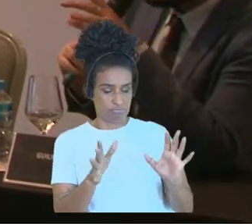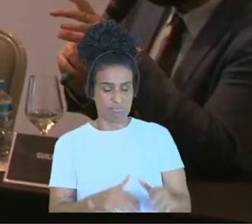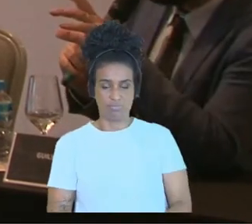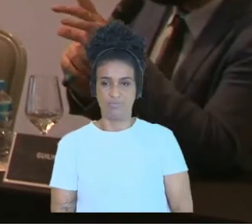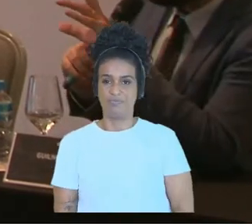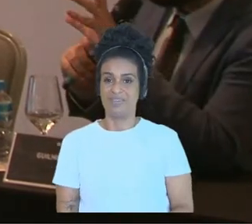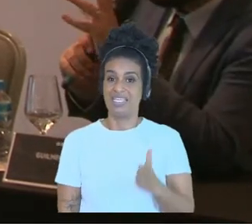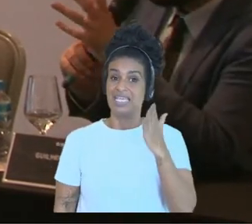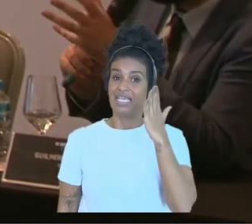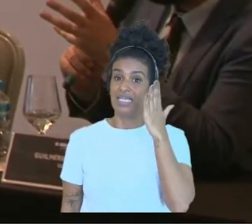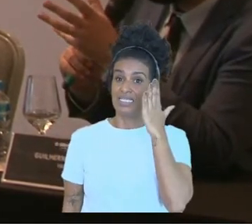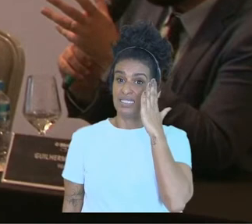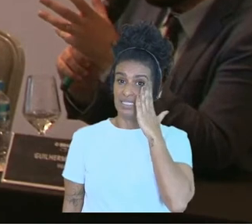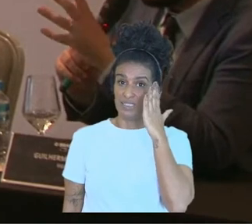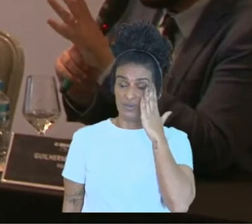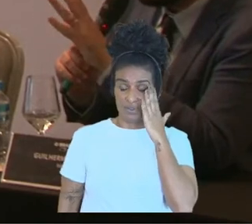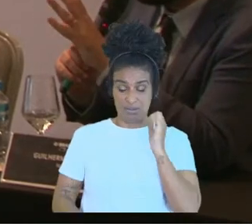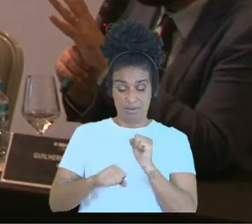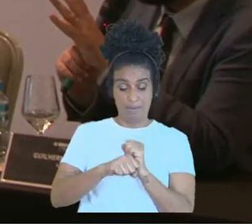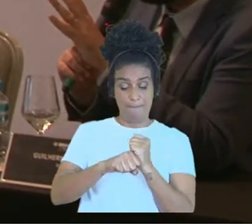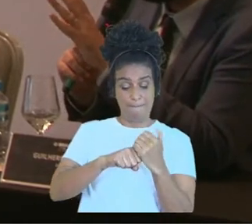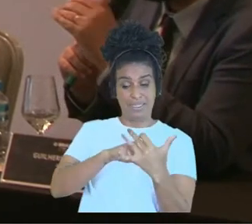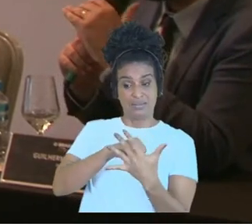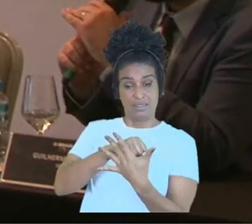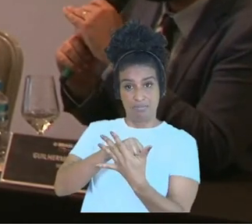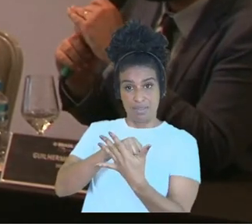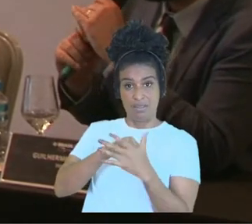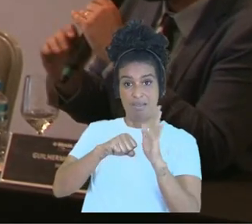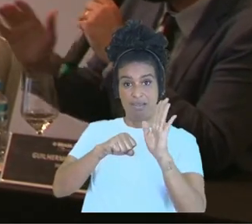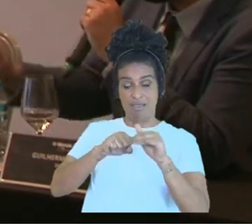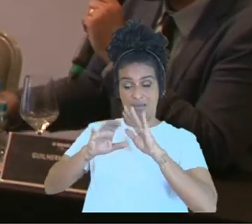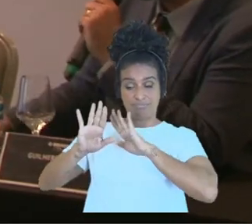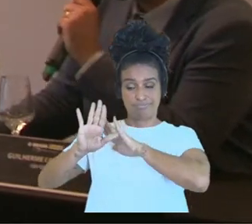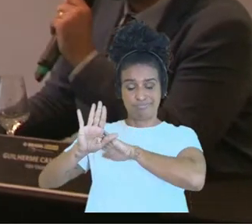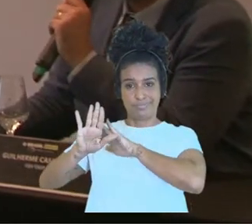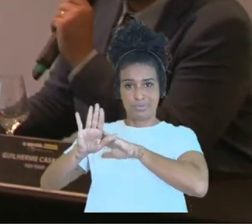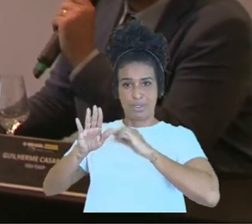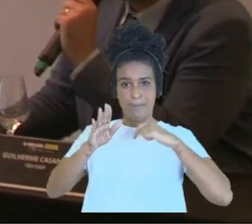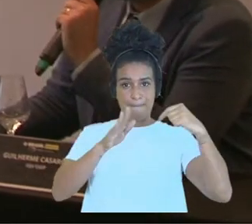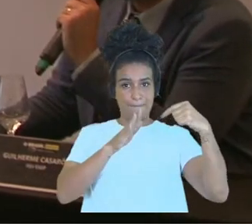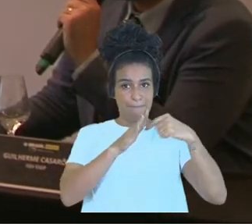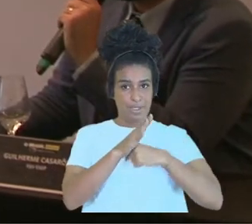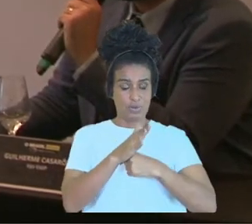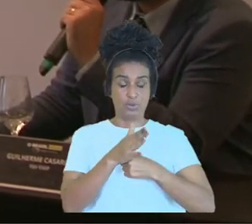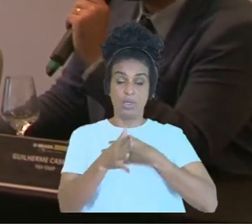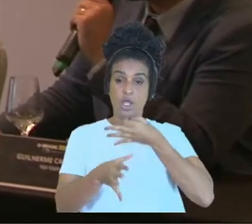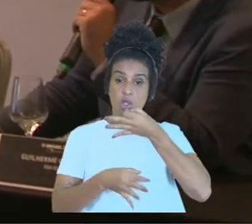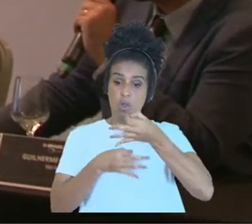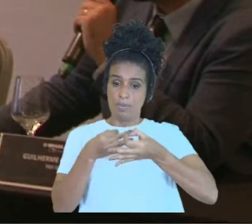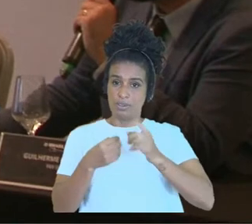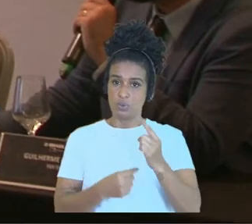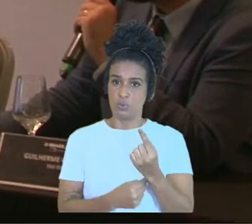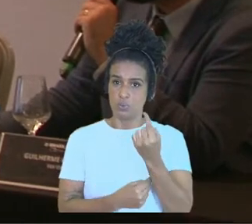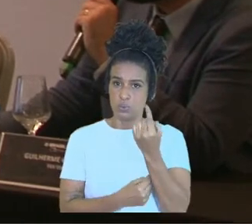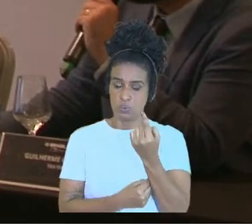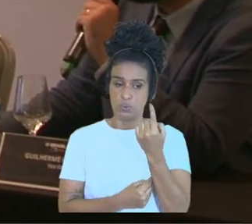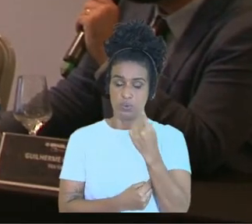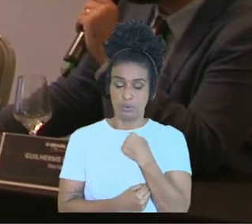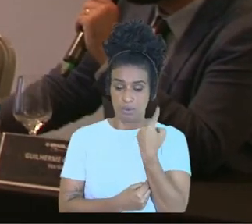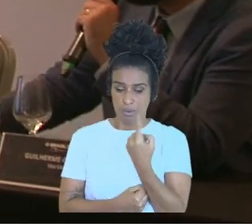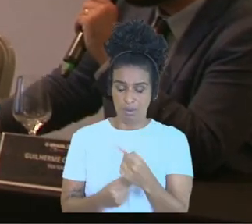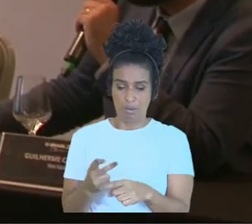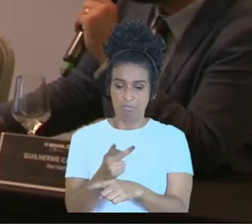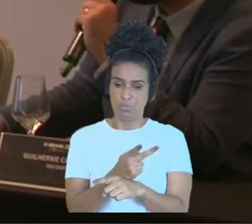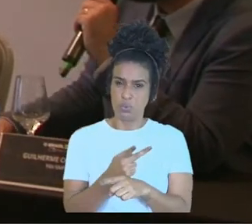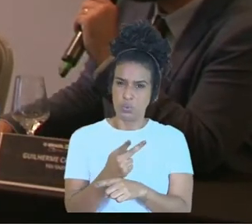Eu sei que a pandemia foi mais o pano de fundo da pergunta, mas eu quero fazer um comentário a respeito da pandemia, que é o seguinte: a gente buscou, nesses últimos dois anos,